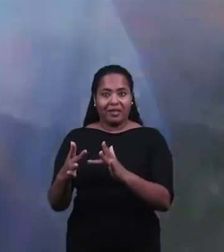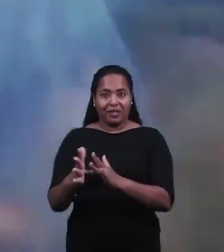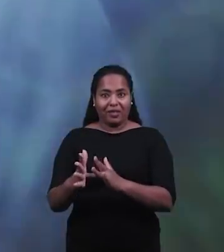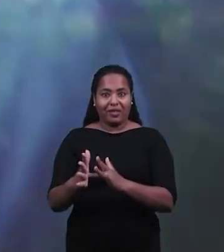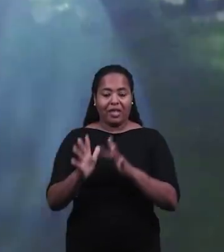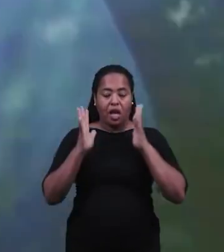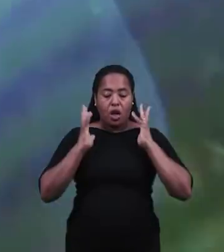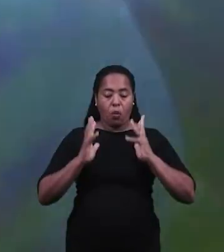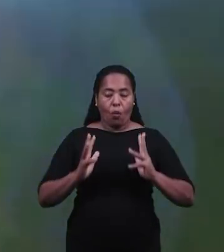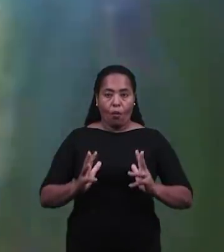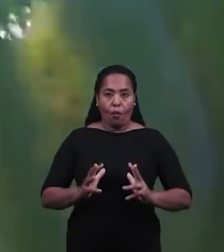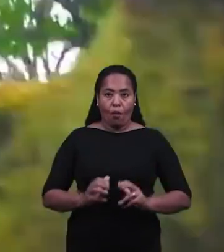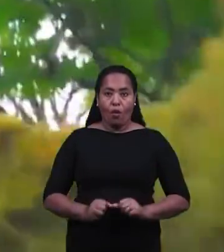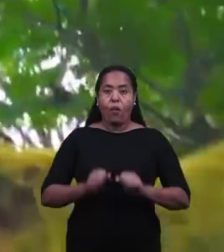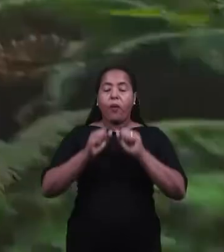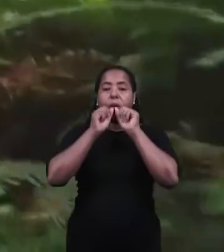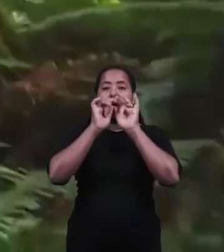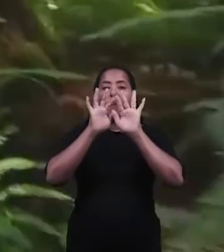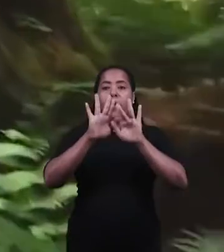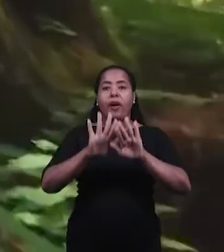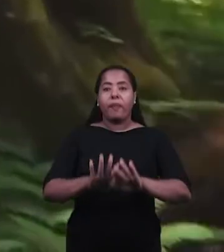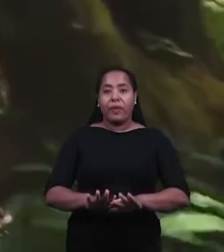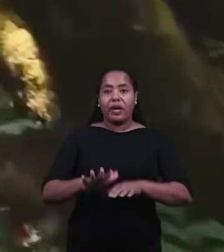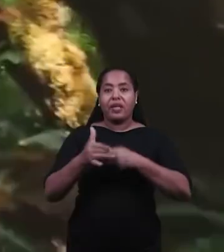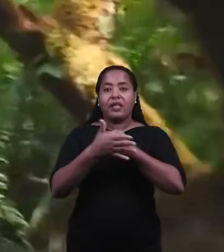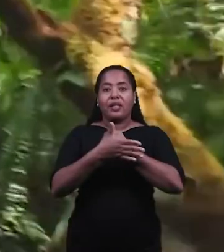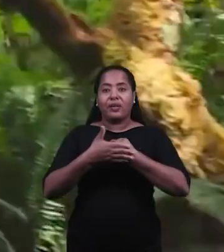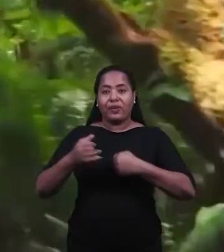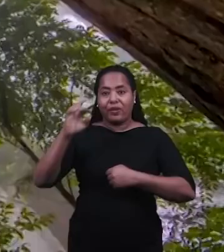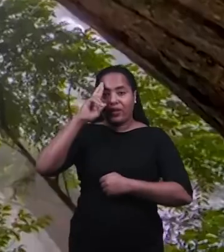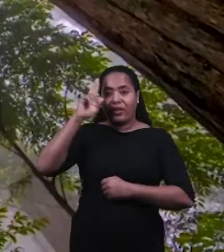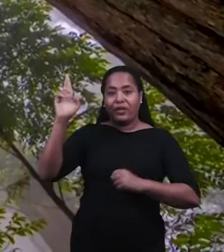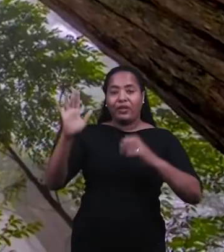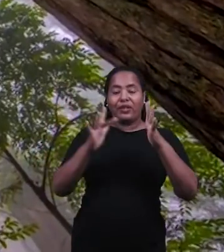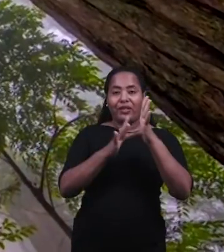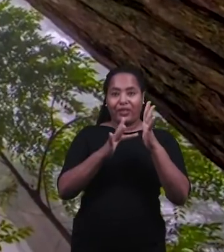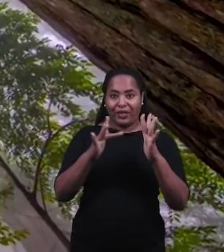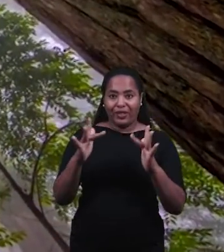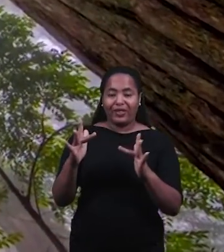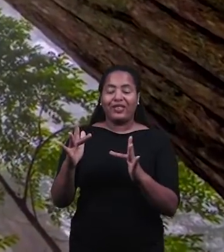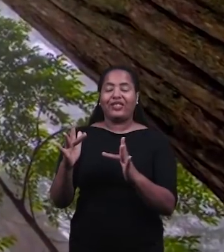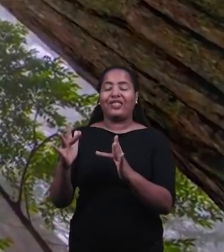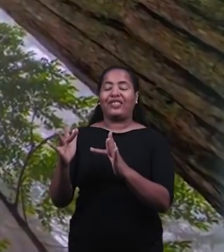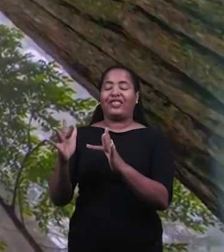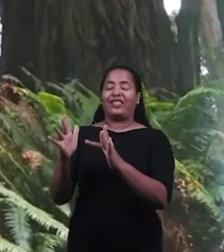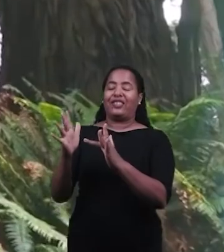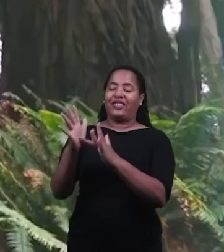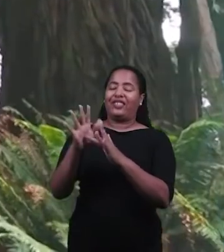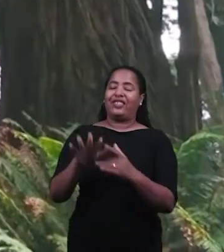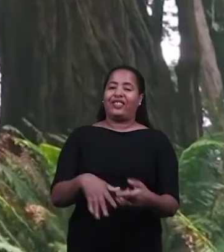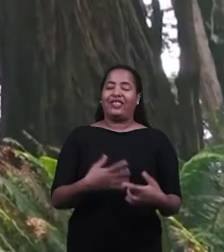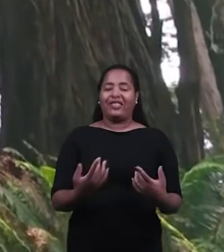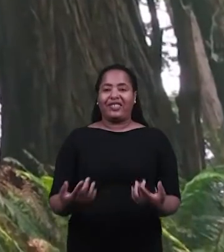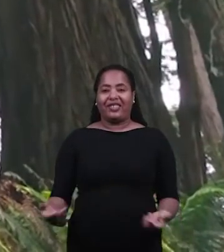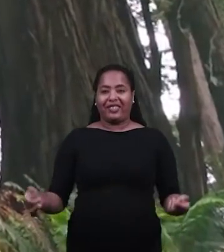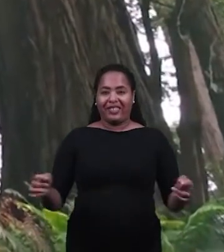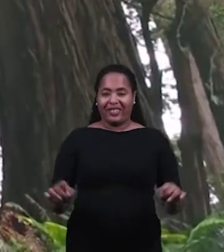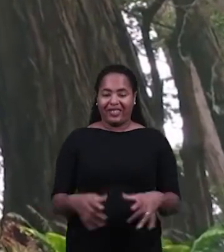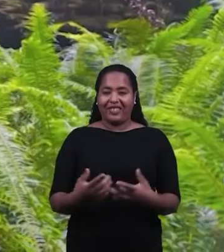dom celeste do Consolador. Venha Cristo que Ele te reveste com o dom celeste